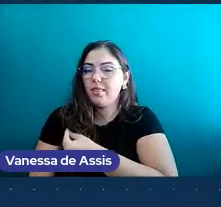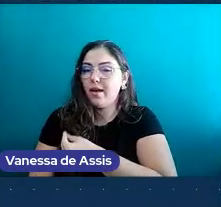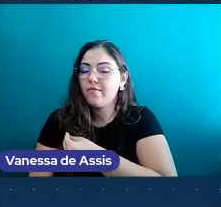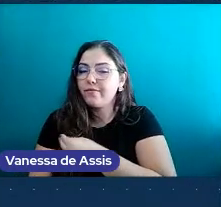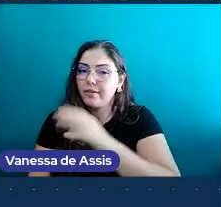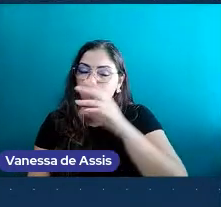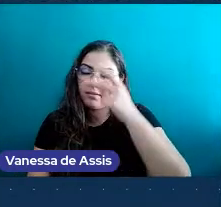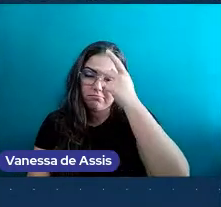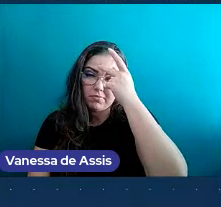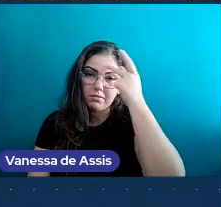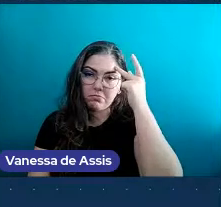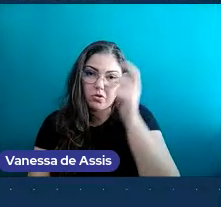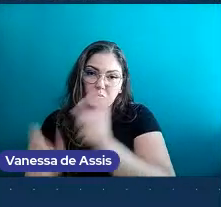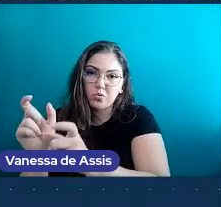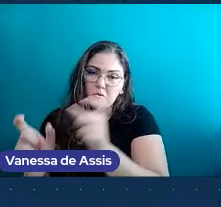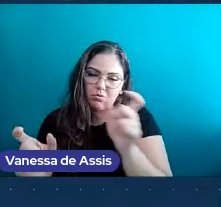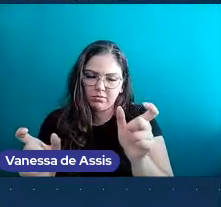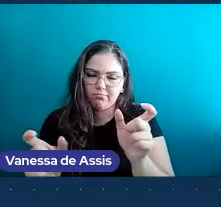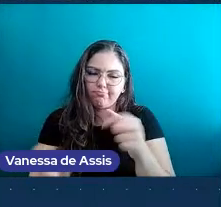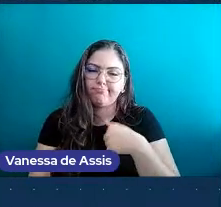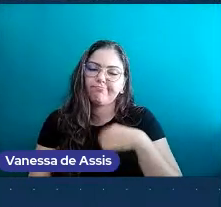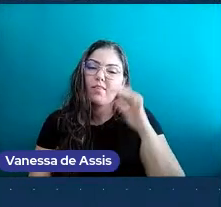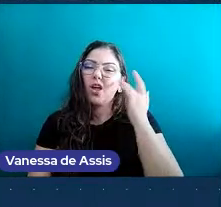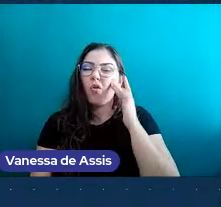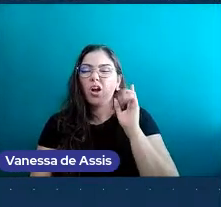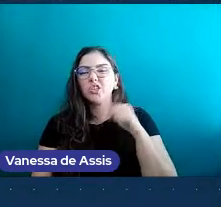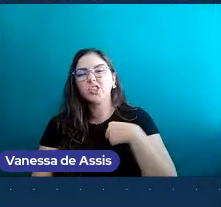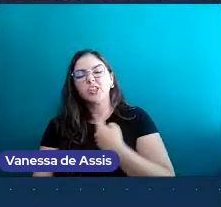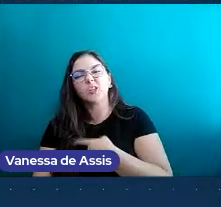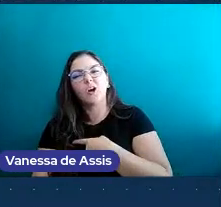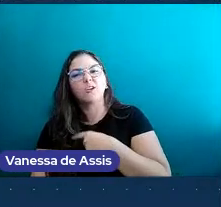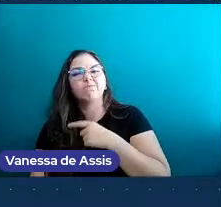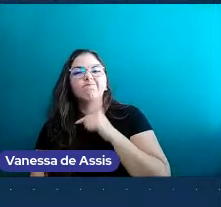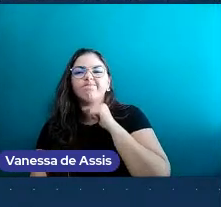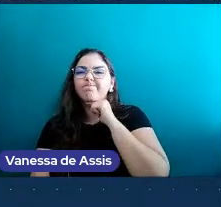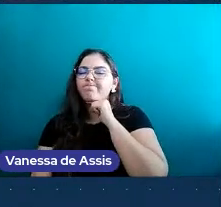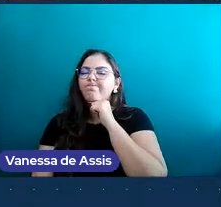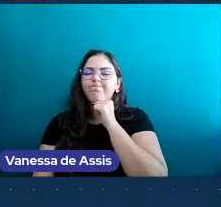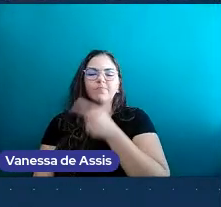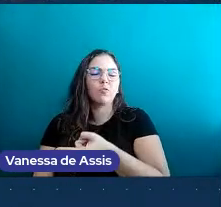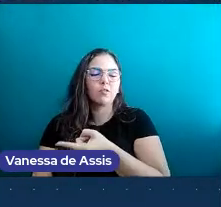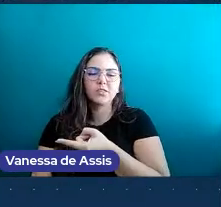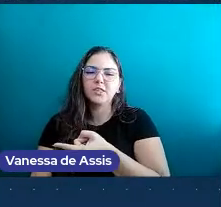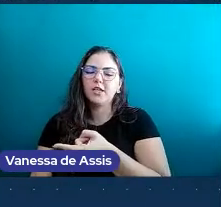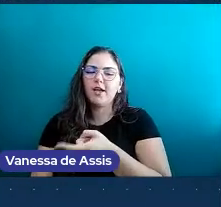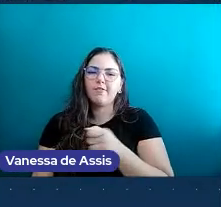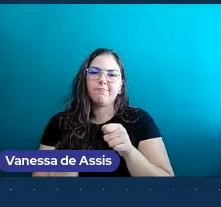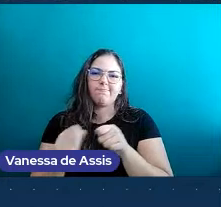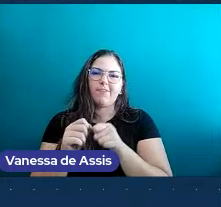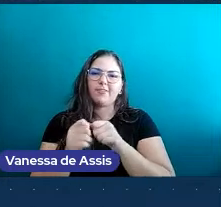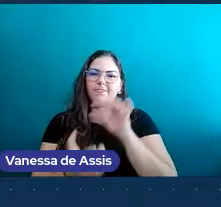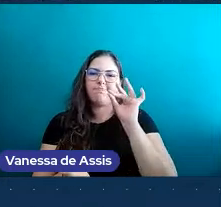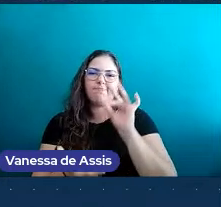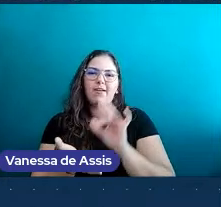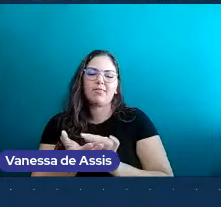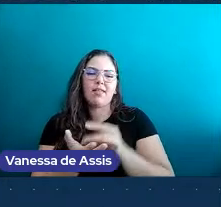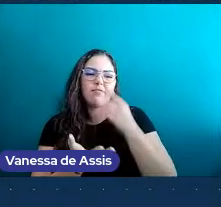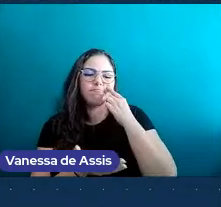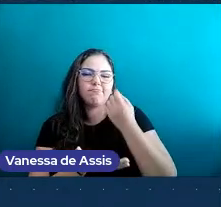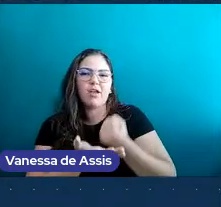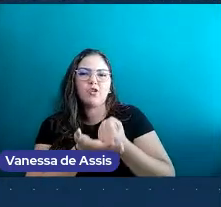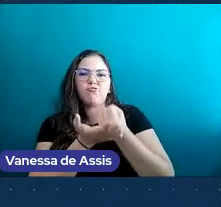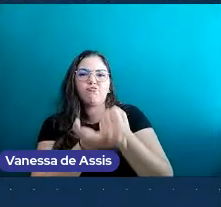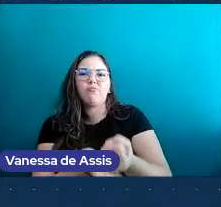gente falha muito em fazer isso, e não é à toa que para muitas pessoas a ciência parece algo